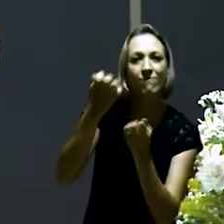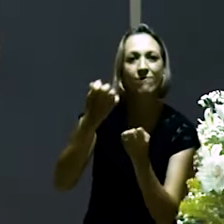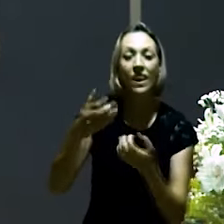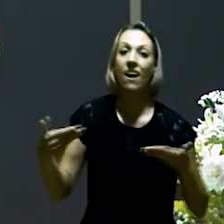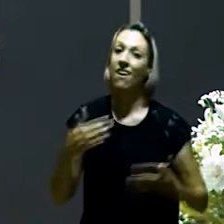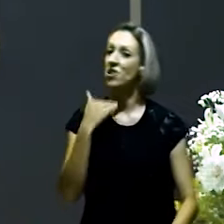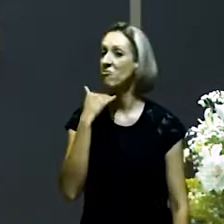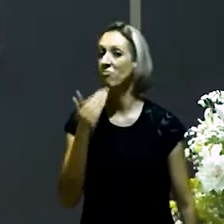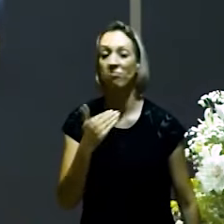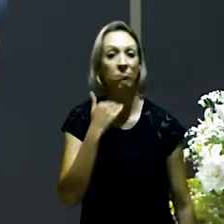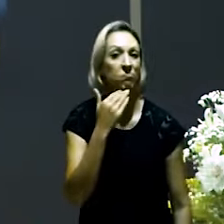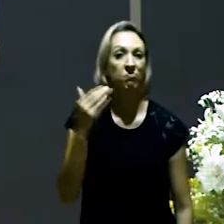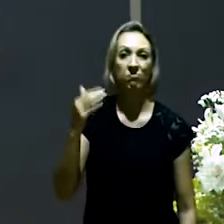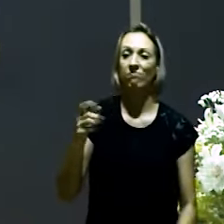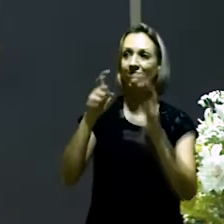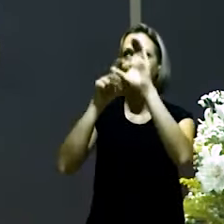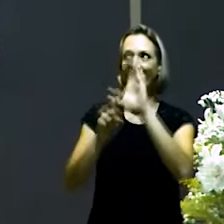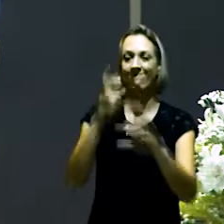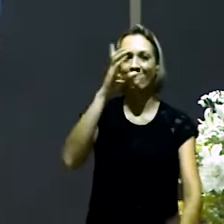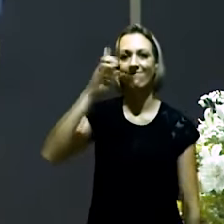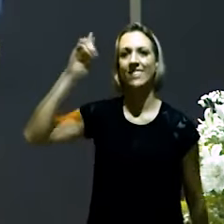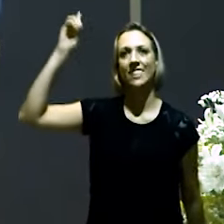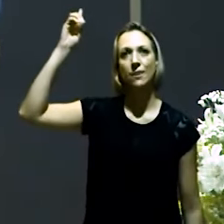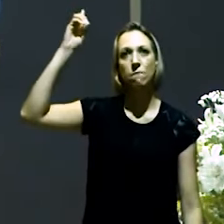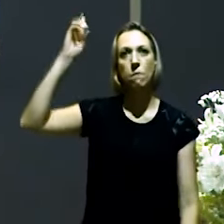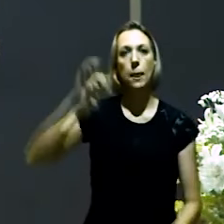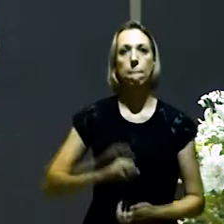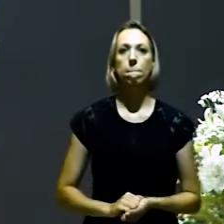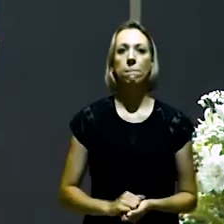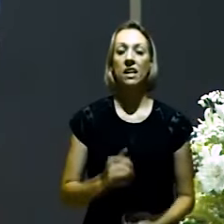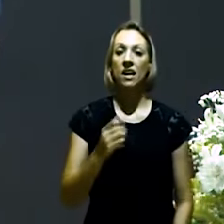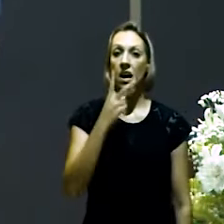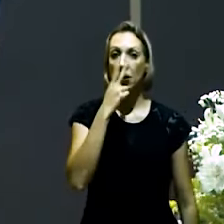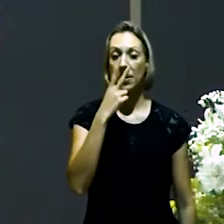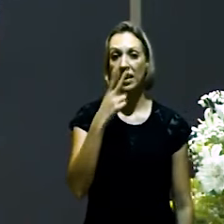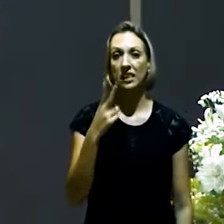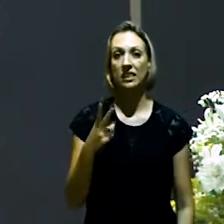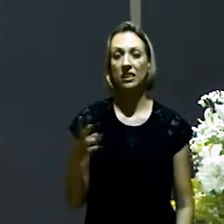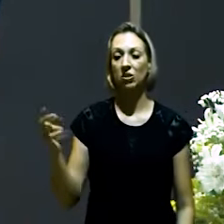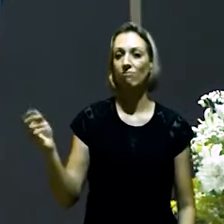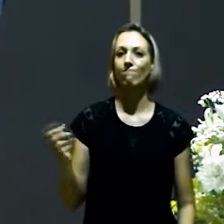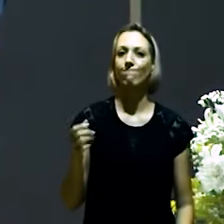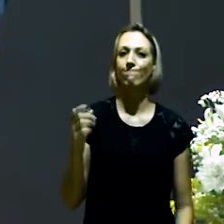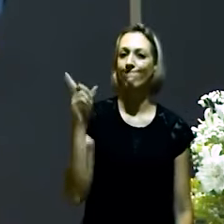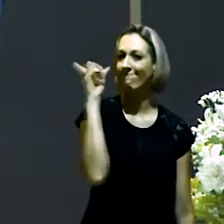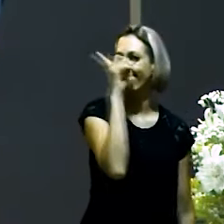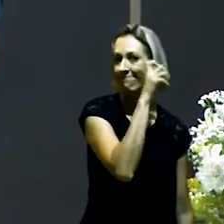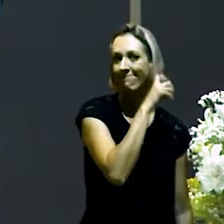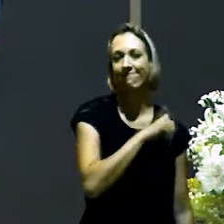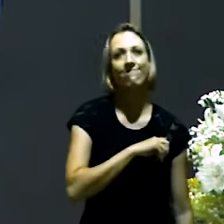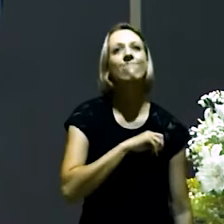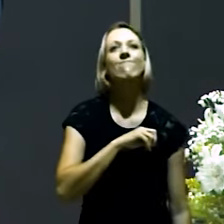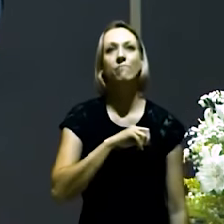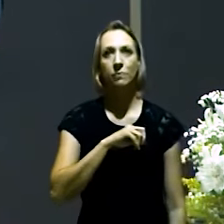cumprir. Para o homem se fez impossível, para nós se fez impossível pagar essa dívida. E dura coisa é